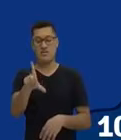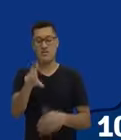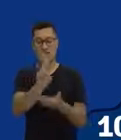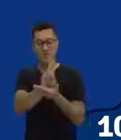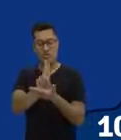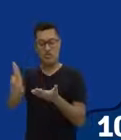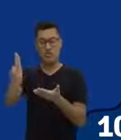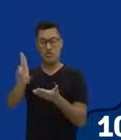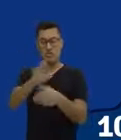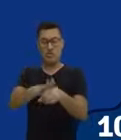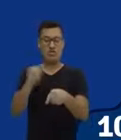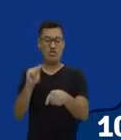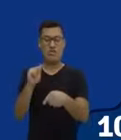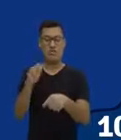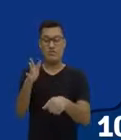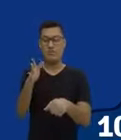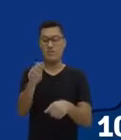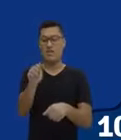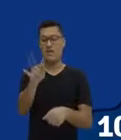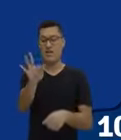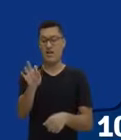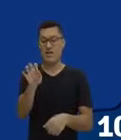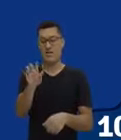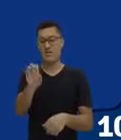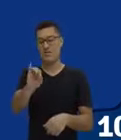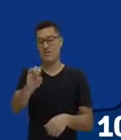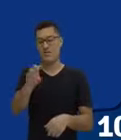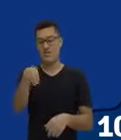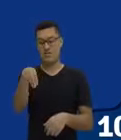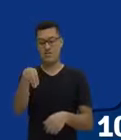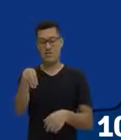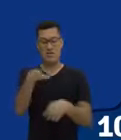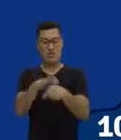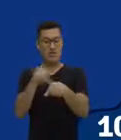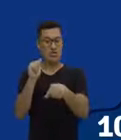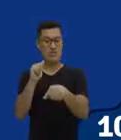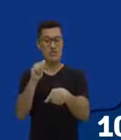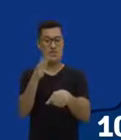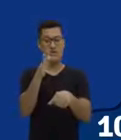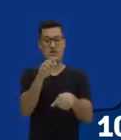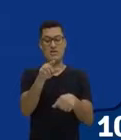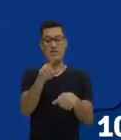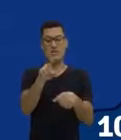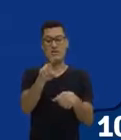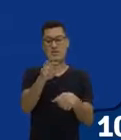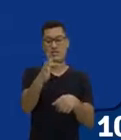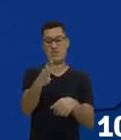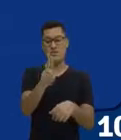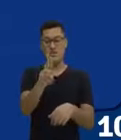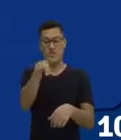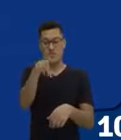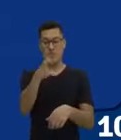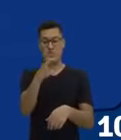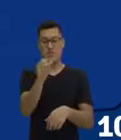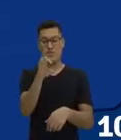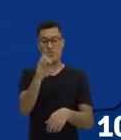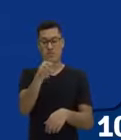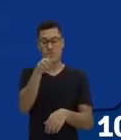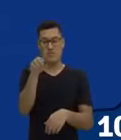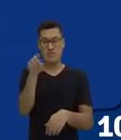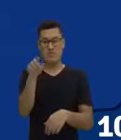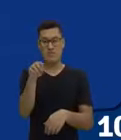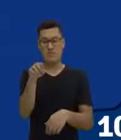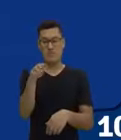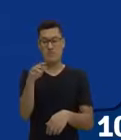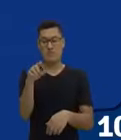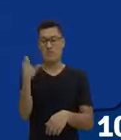função afim, ela vai ser chamada de função linear. A ideia é praticamente a mesma, tá? A ideia, na